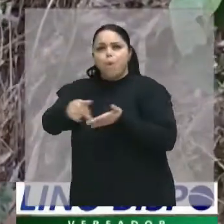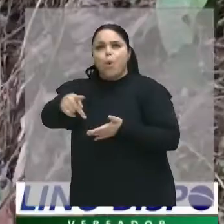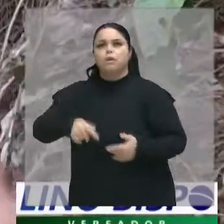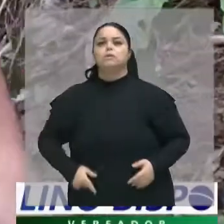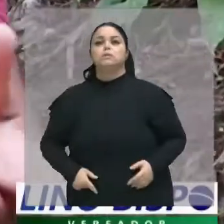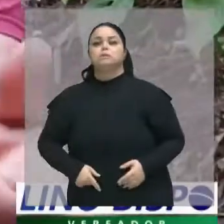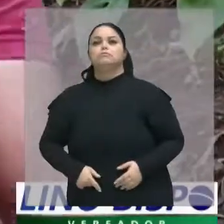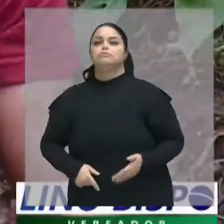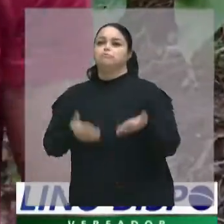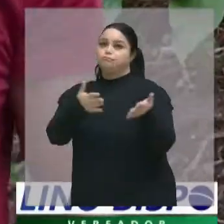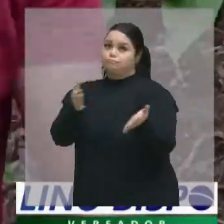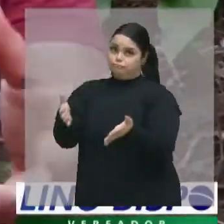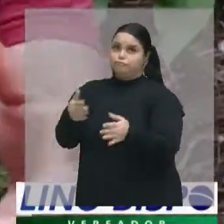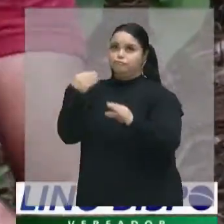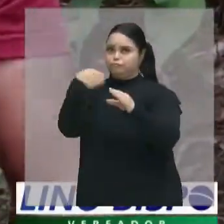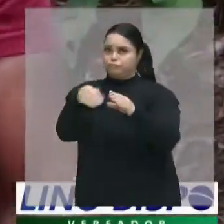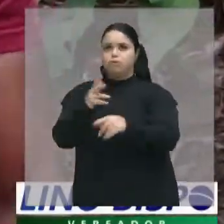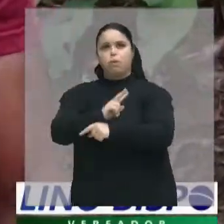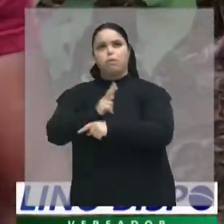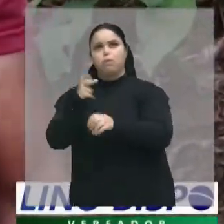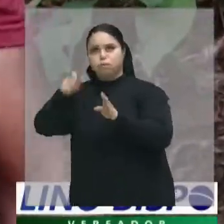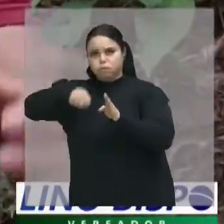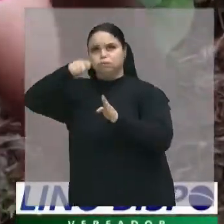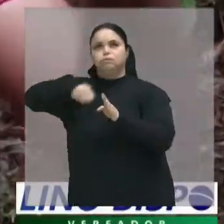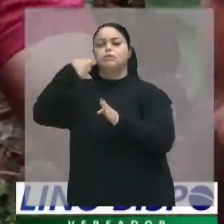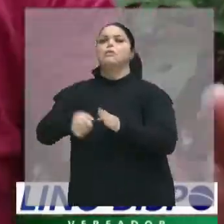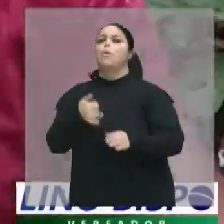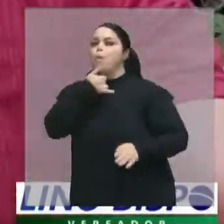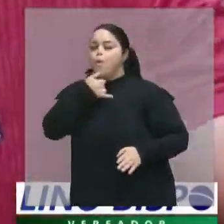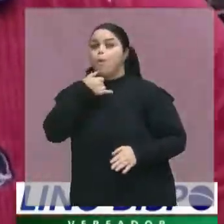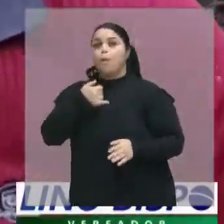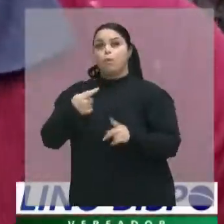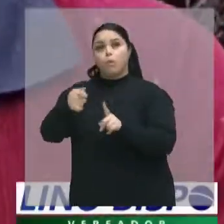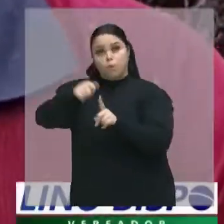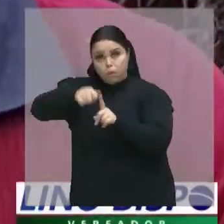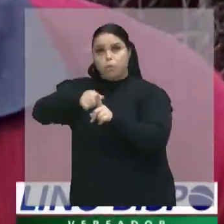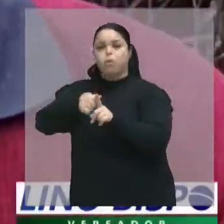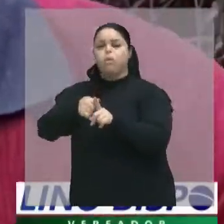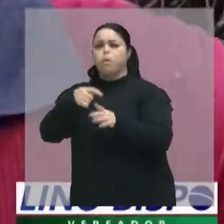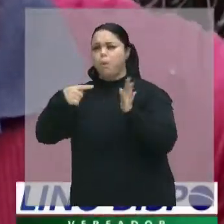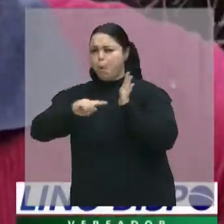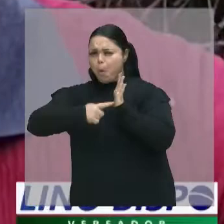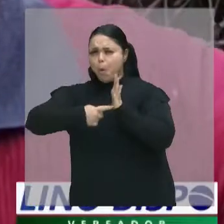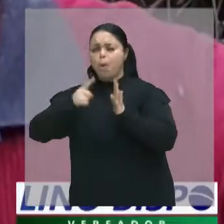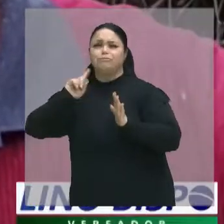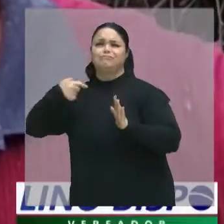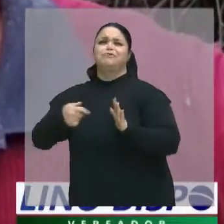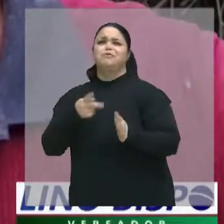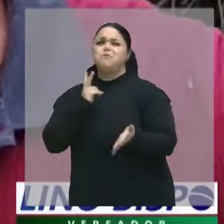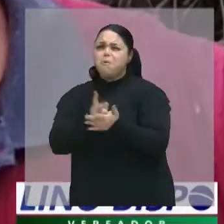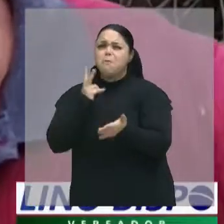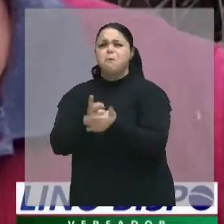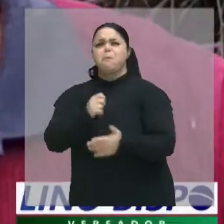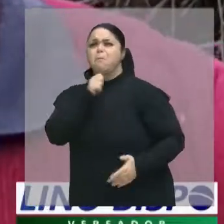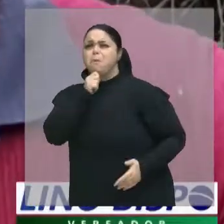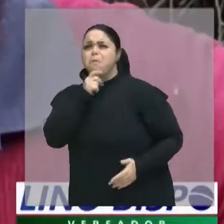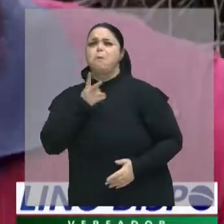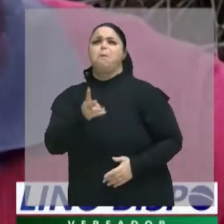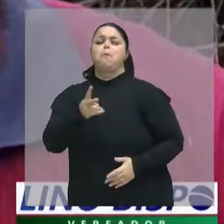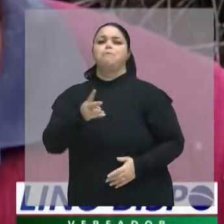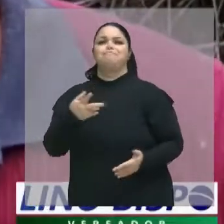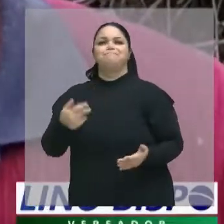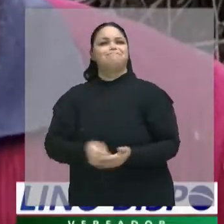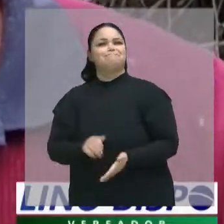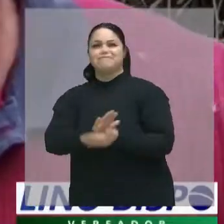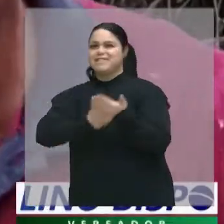infelizmente, essa matéria, triste novamente, alguns meses depois que a gente denunciou, ainda acontece a mesma coisa,